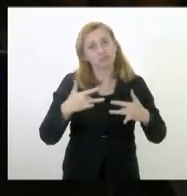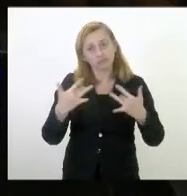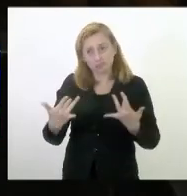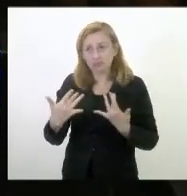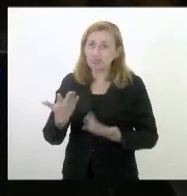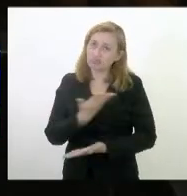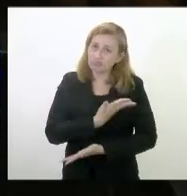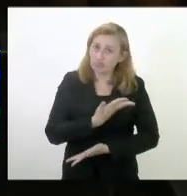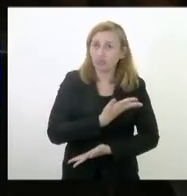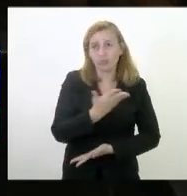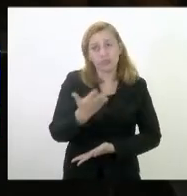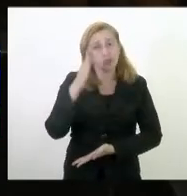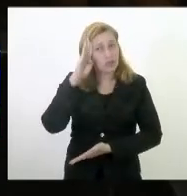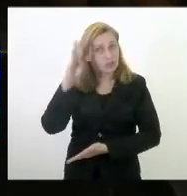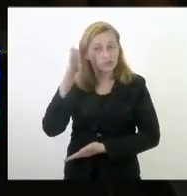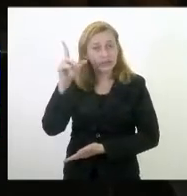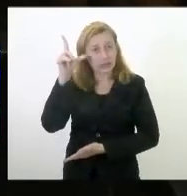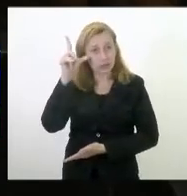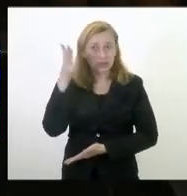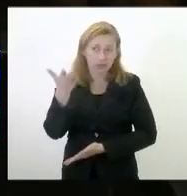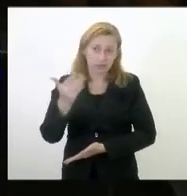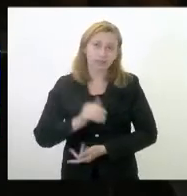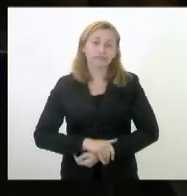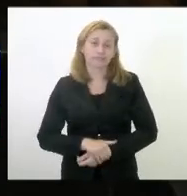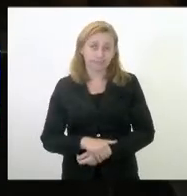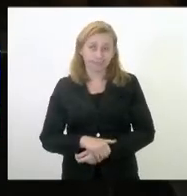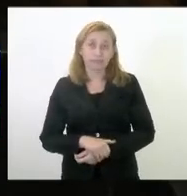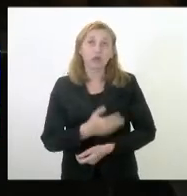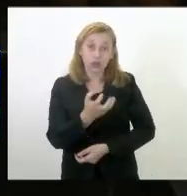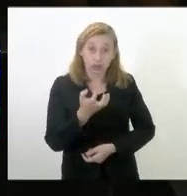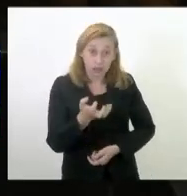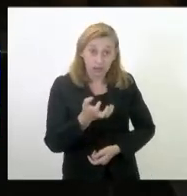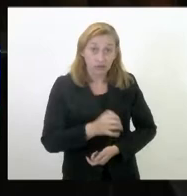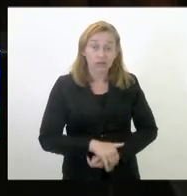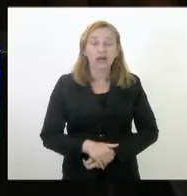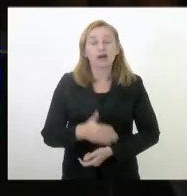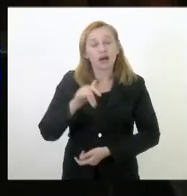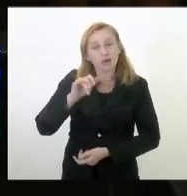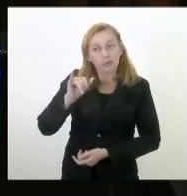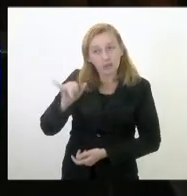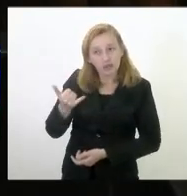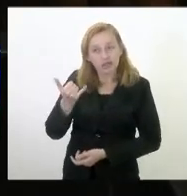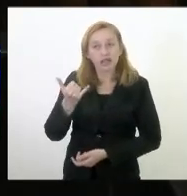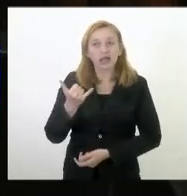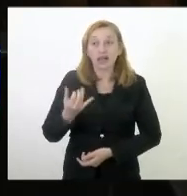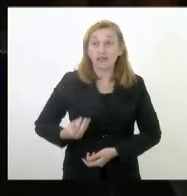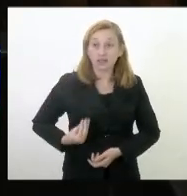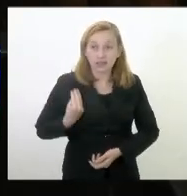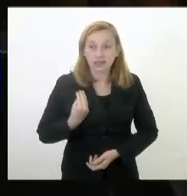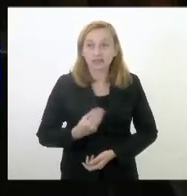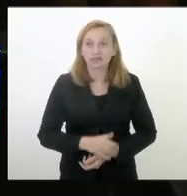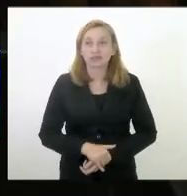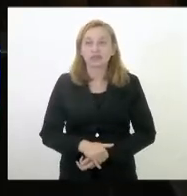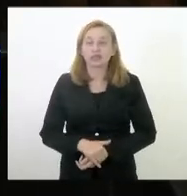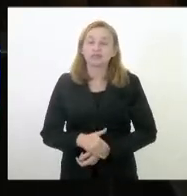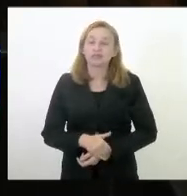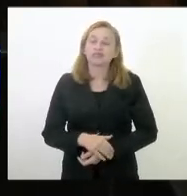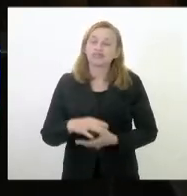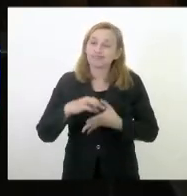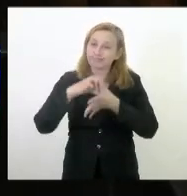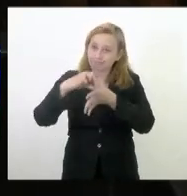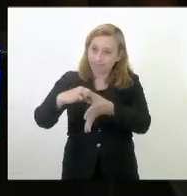colegas, principalmente a Lucinha. Eu queria aproveitar a presença do nosso